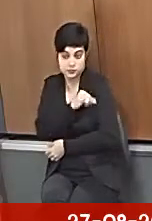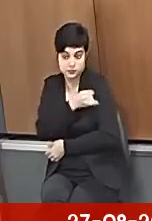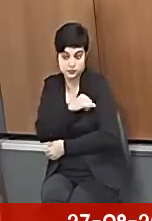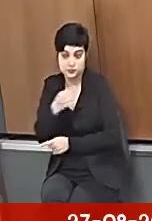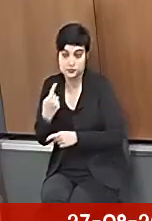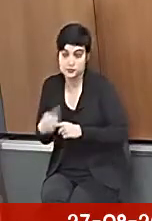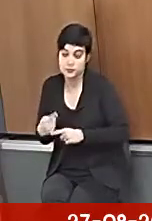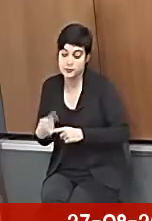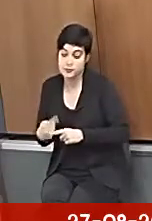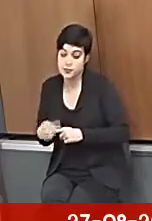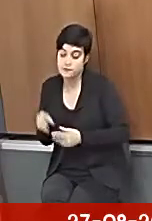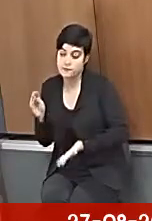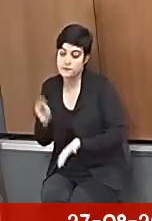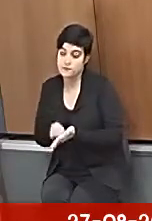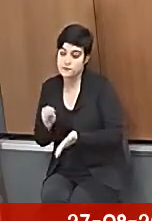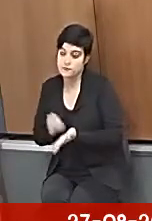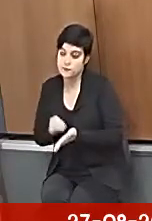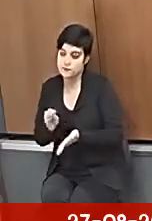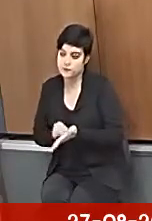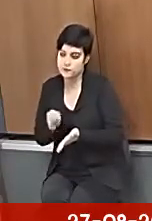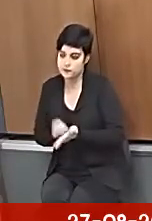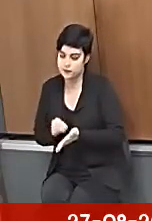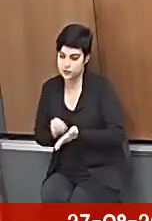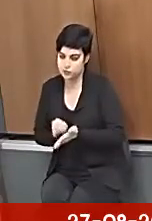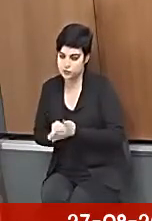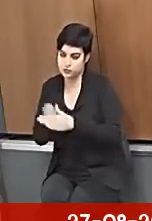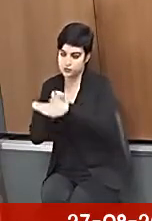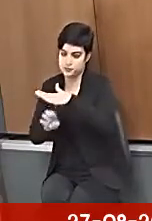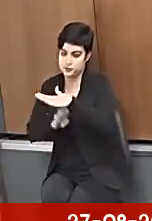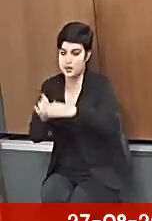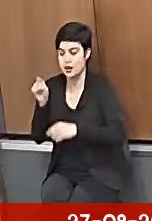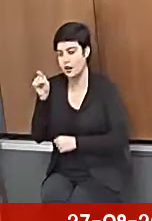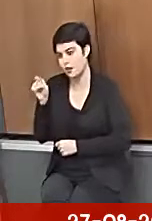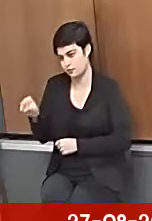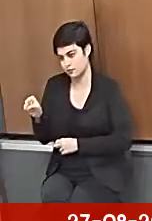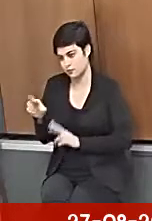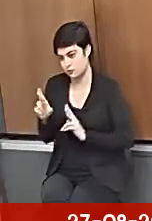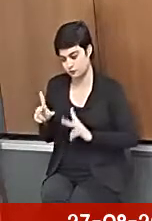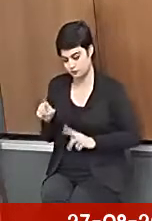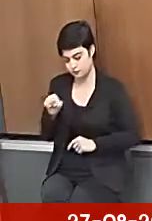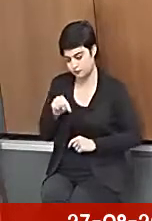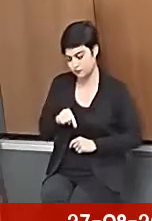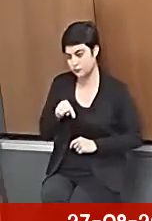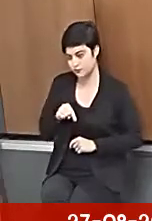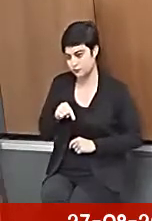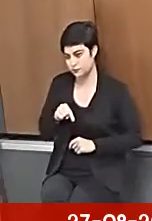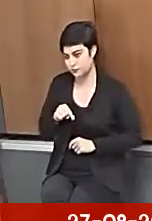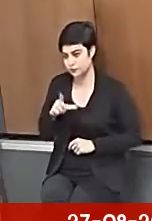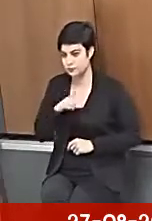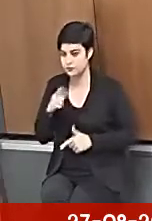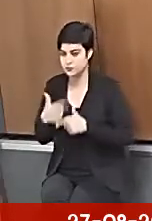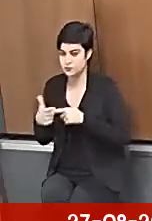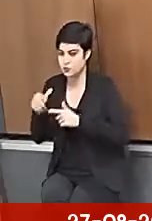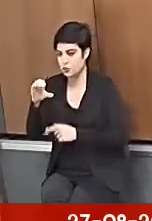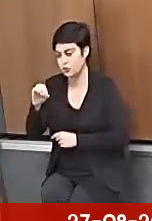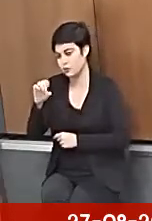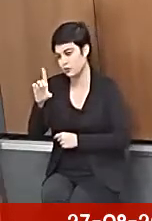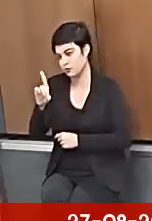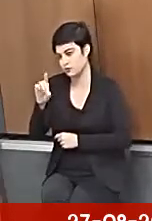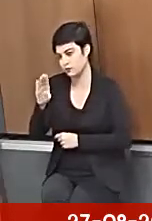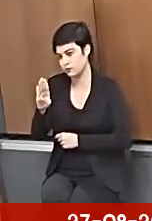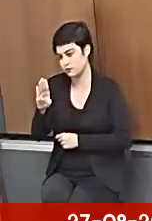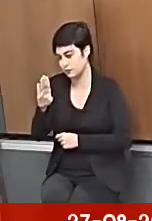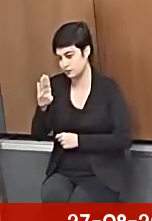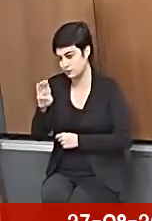das ausências da ausência do prestador de serviços lá bem diferente da minas arena do forró de bresh que a gente tenha escutado